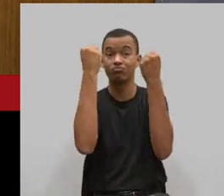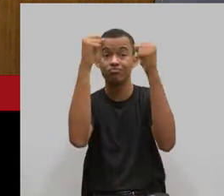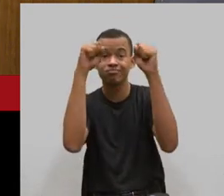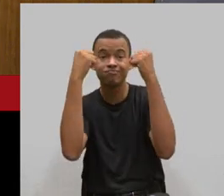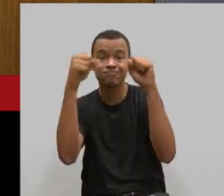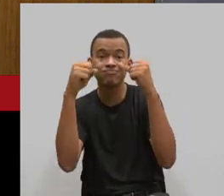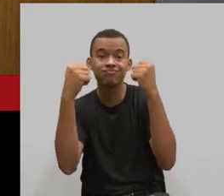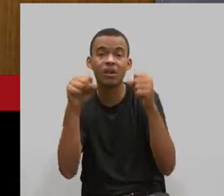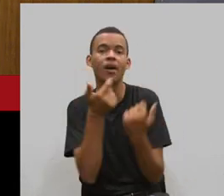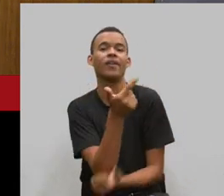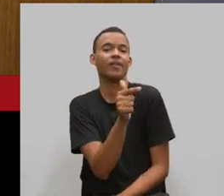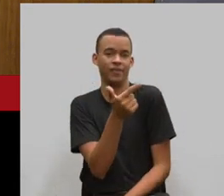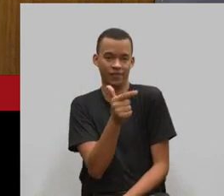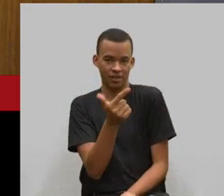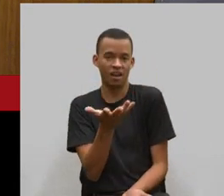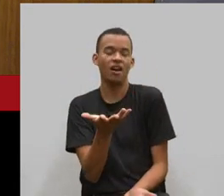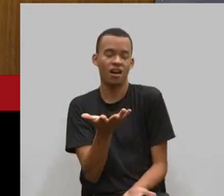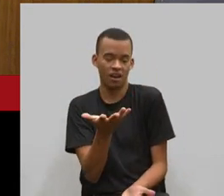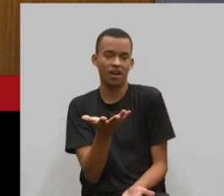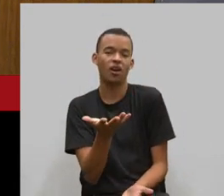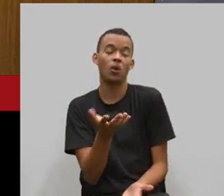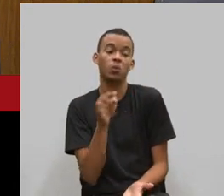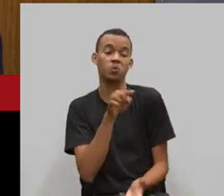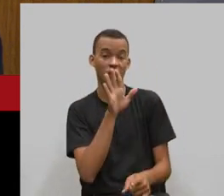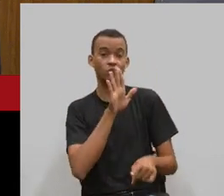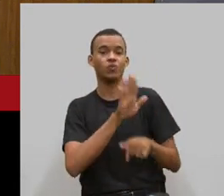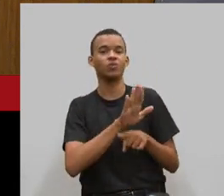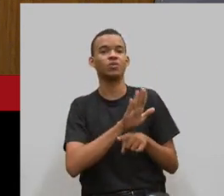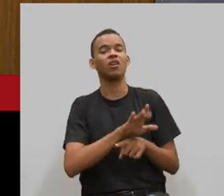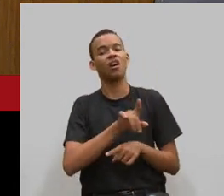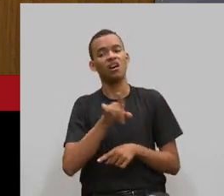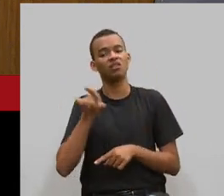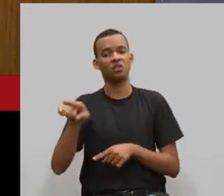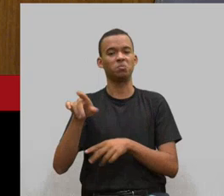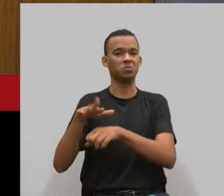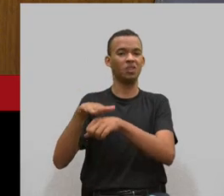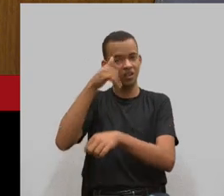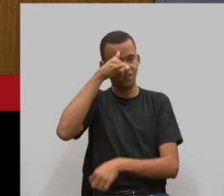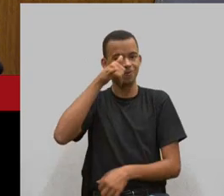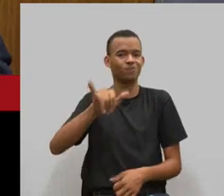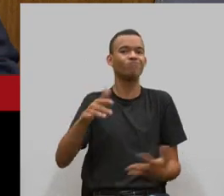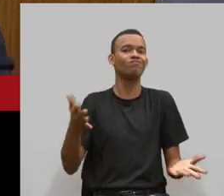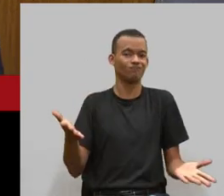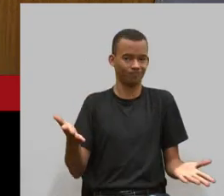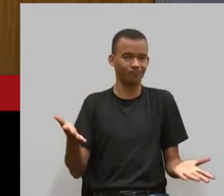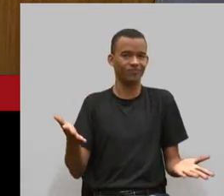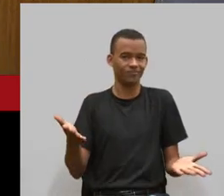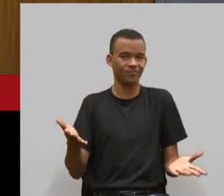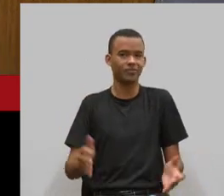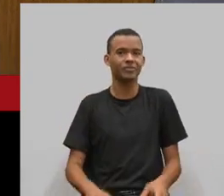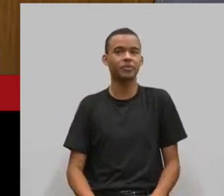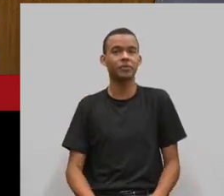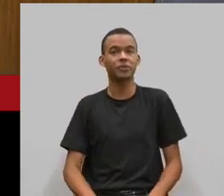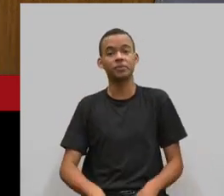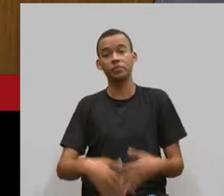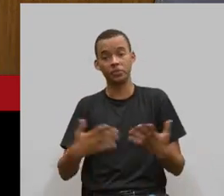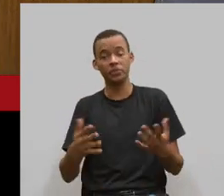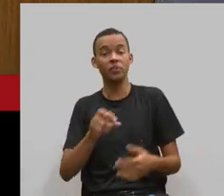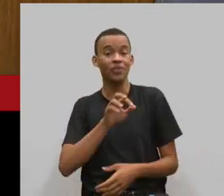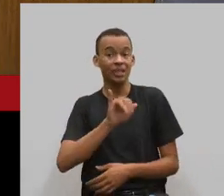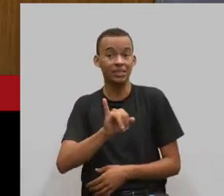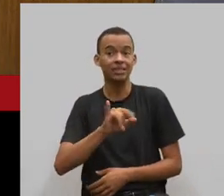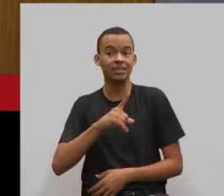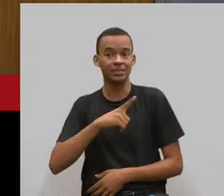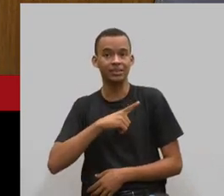condicionamento eh eu gostaria de convidar se se tiver alguma pessoa que não corda com